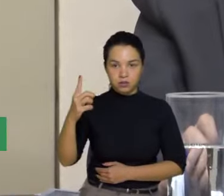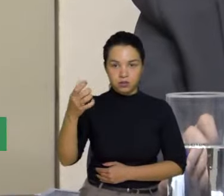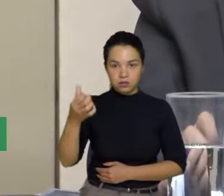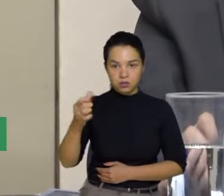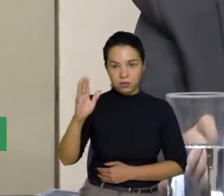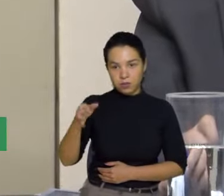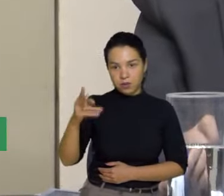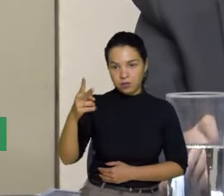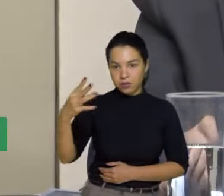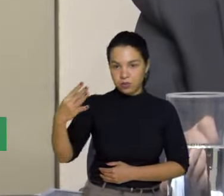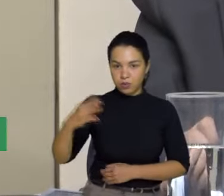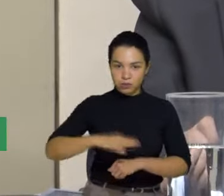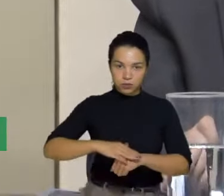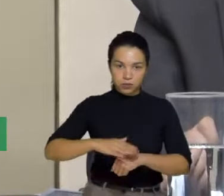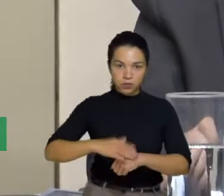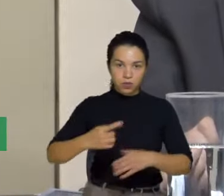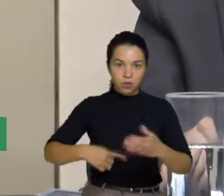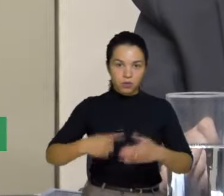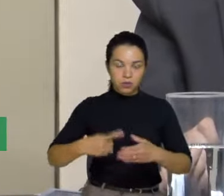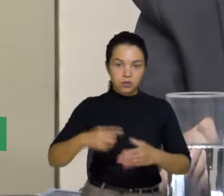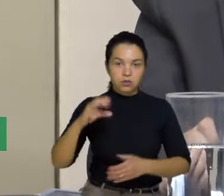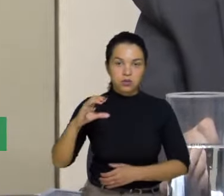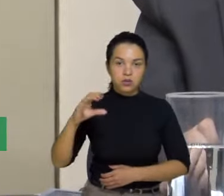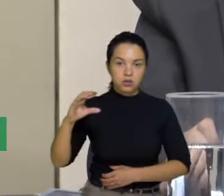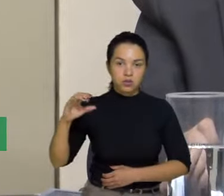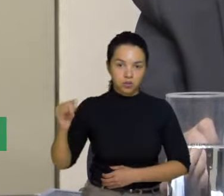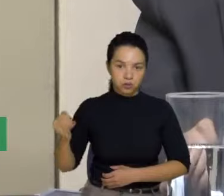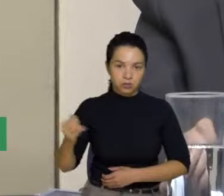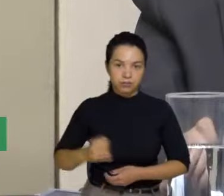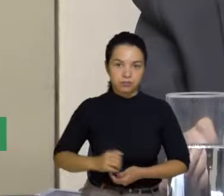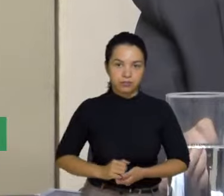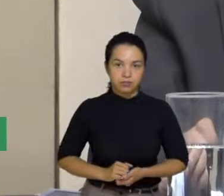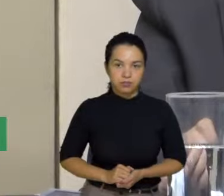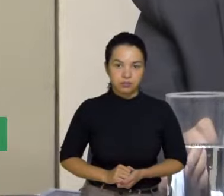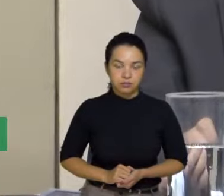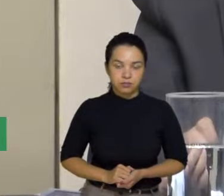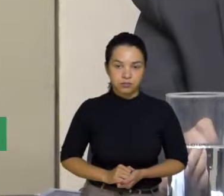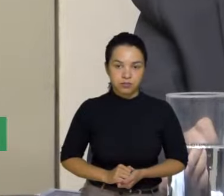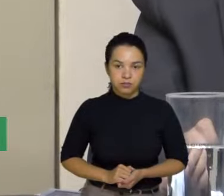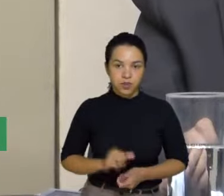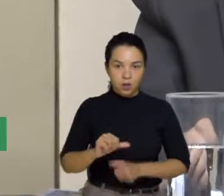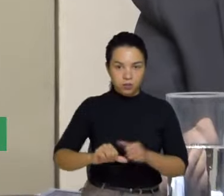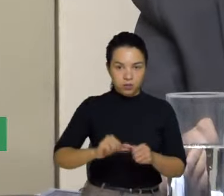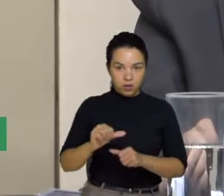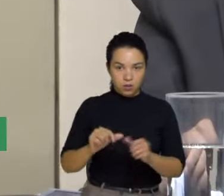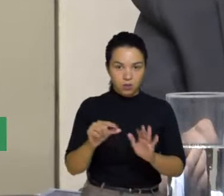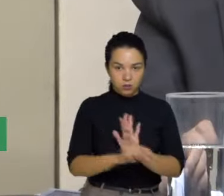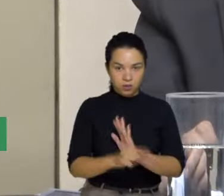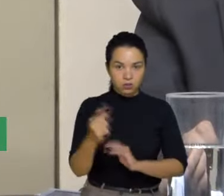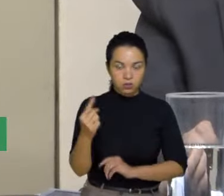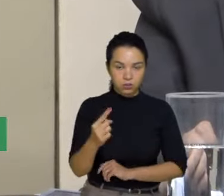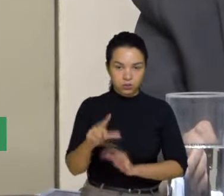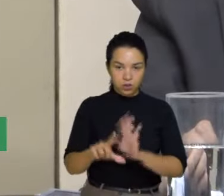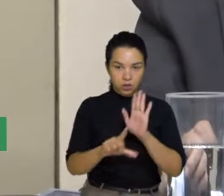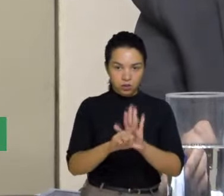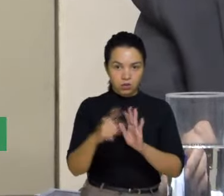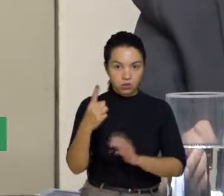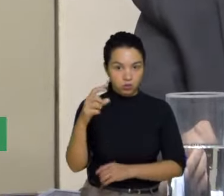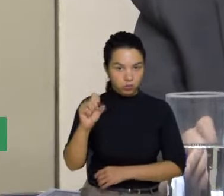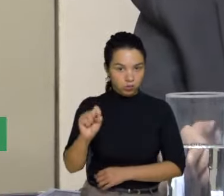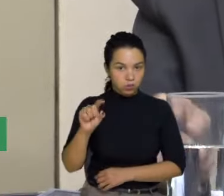0016/2024. Autoria da Comissão de Constituição e Justiça. Altera o anexo único da lei número